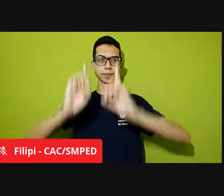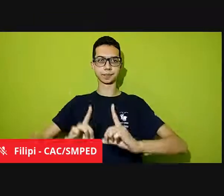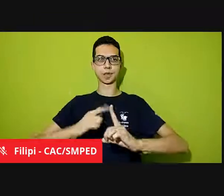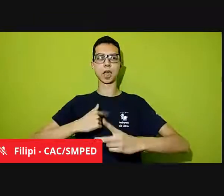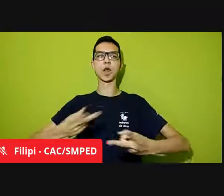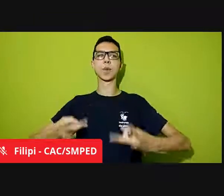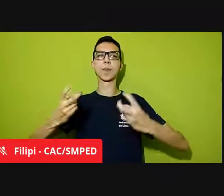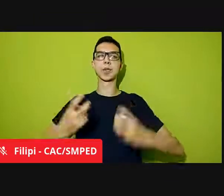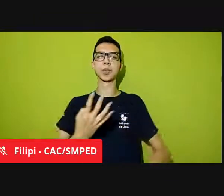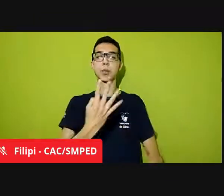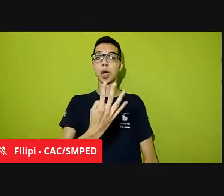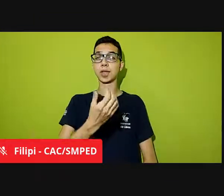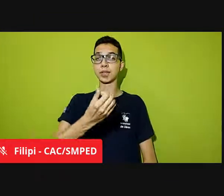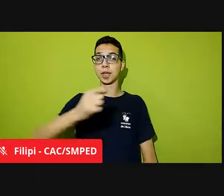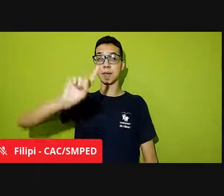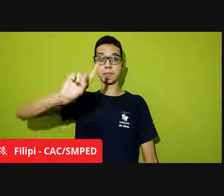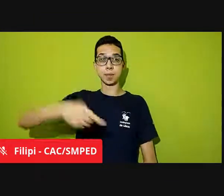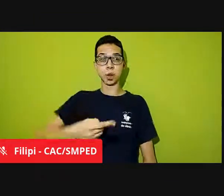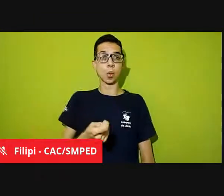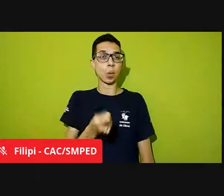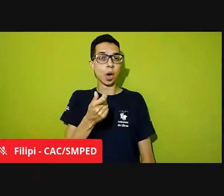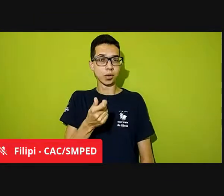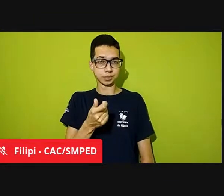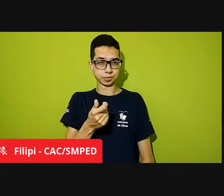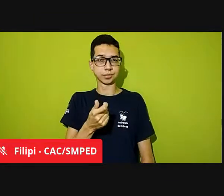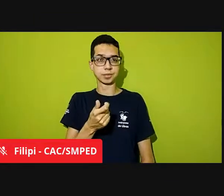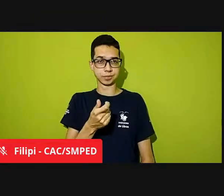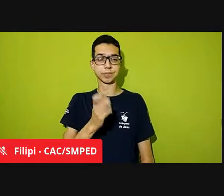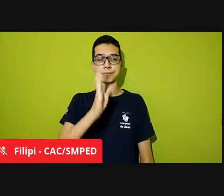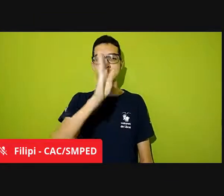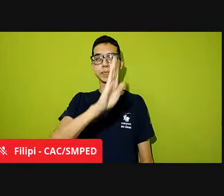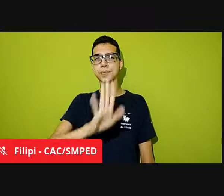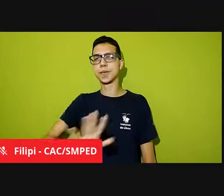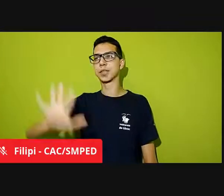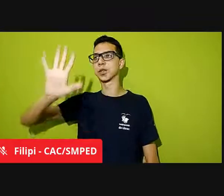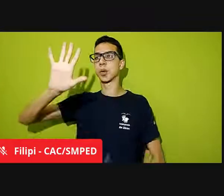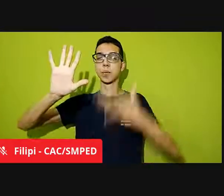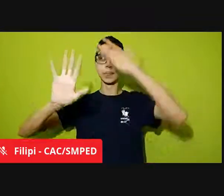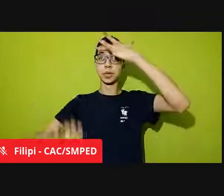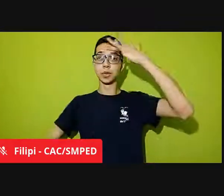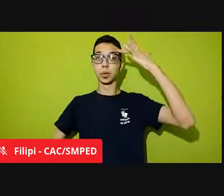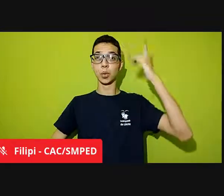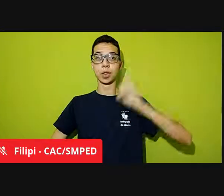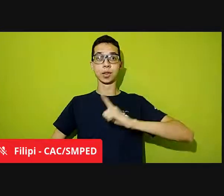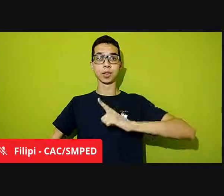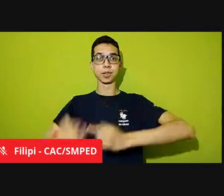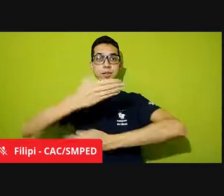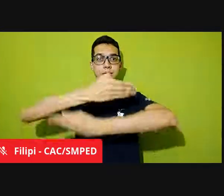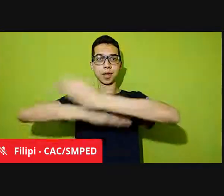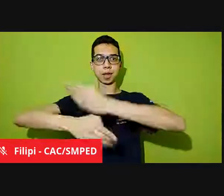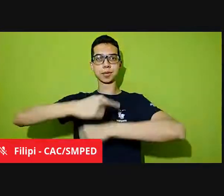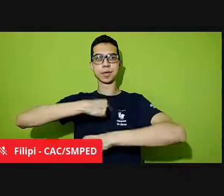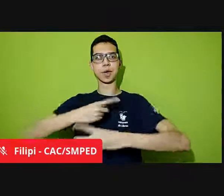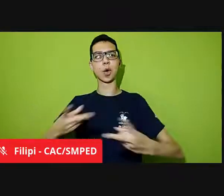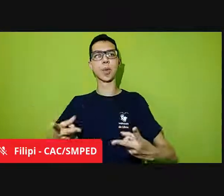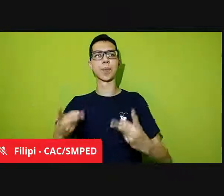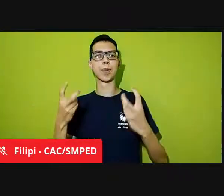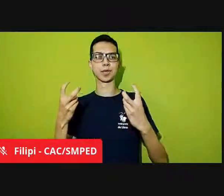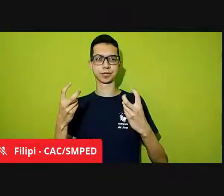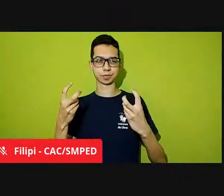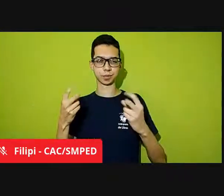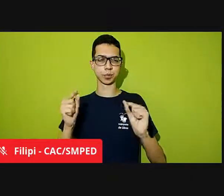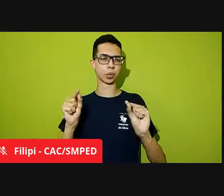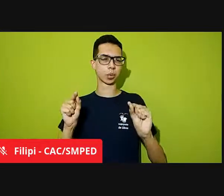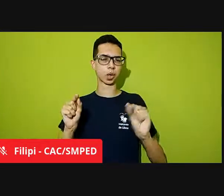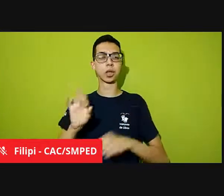quase 46 milhões de brasileiros com algum tipo de deficiência e faço um recorte olhando somente